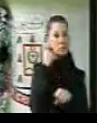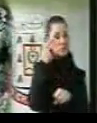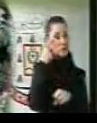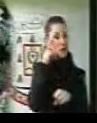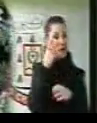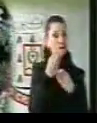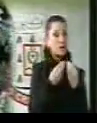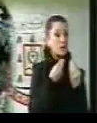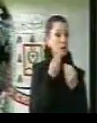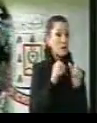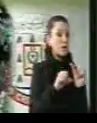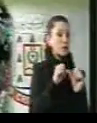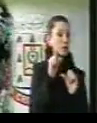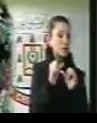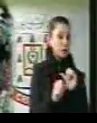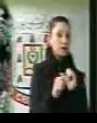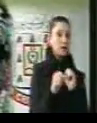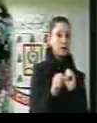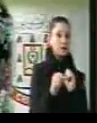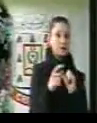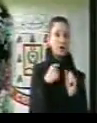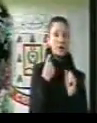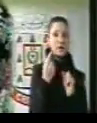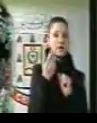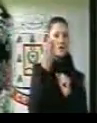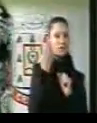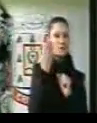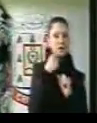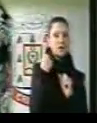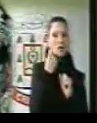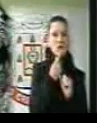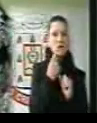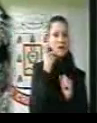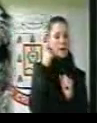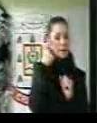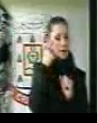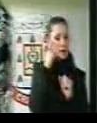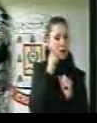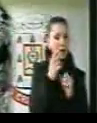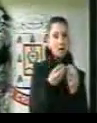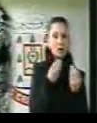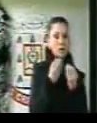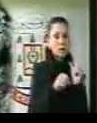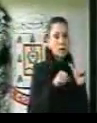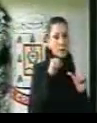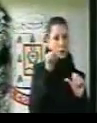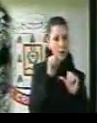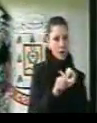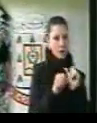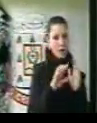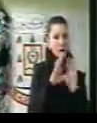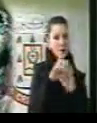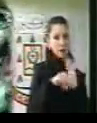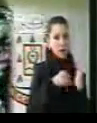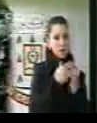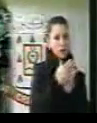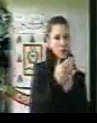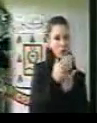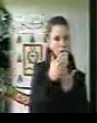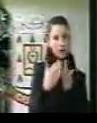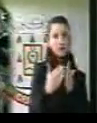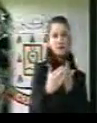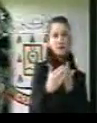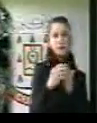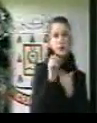alternativa quando for efetivar uma obra, em antes pensar nas desapropriações para depois dar o início nas obras, porque o